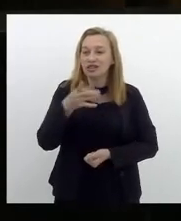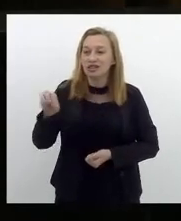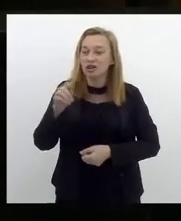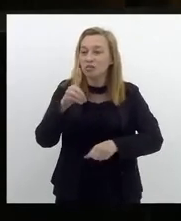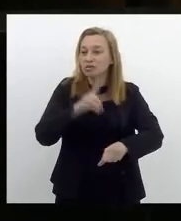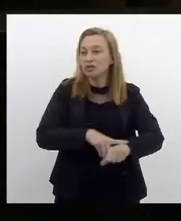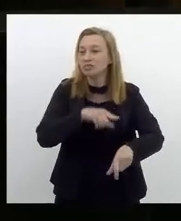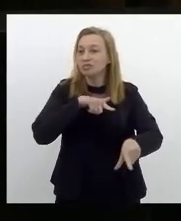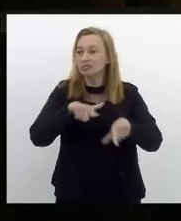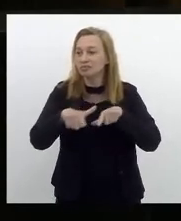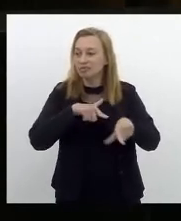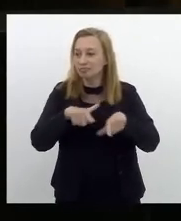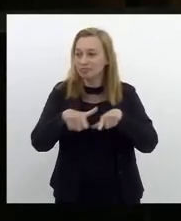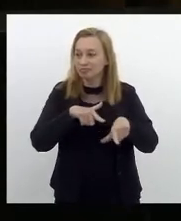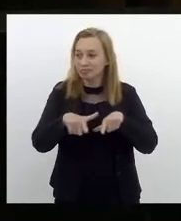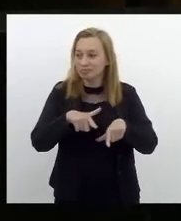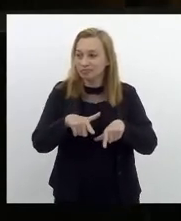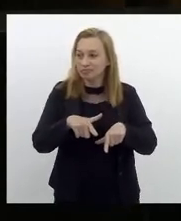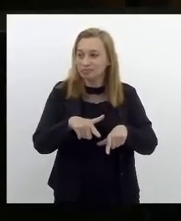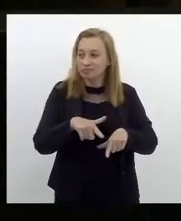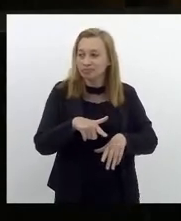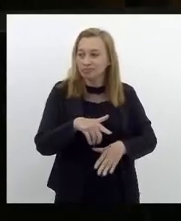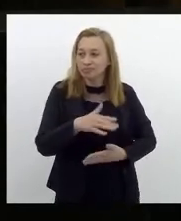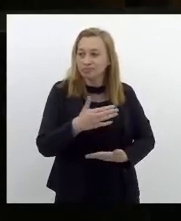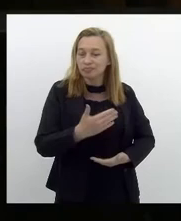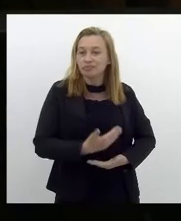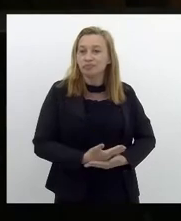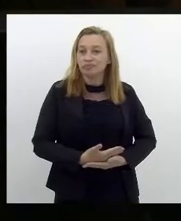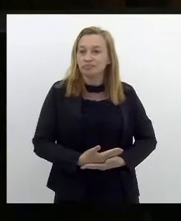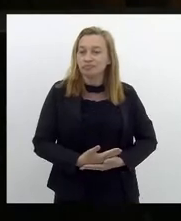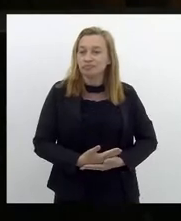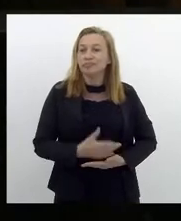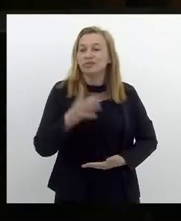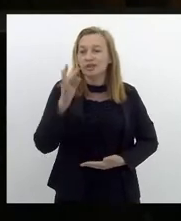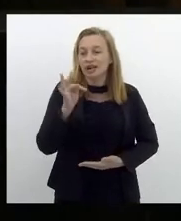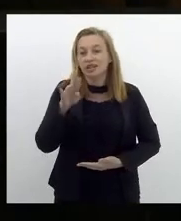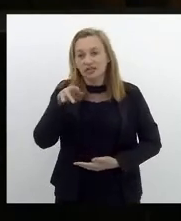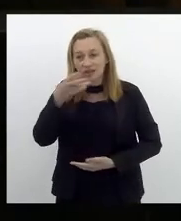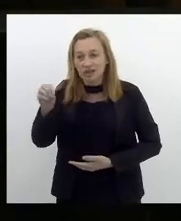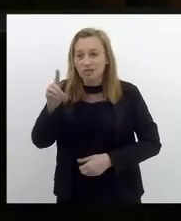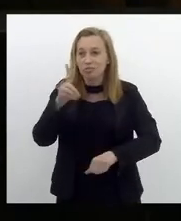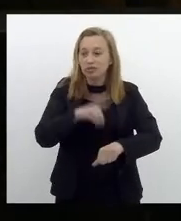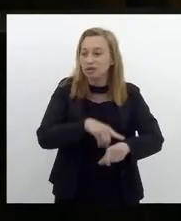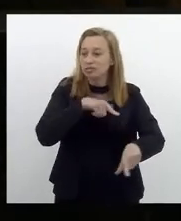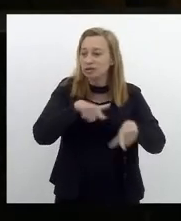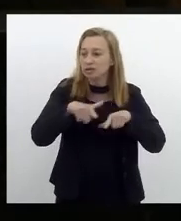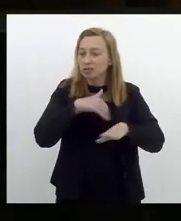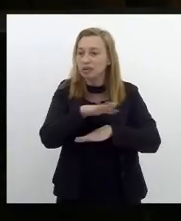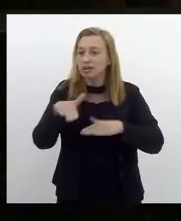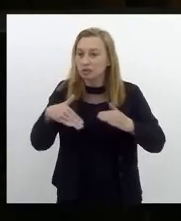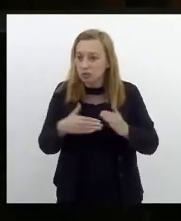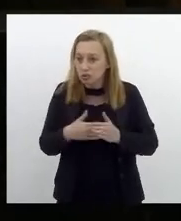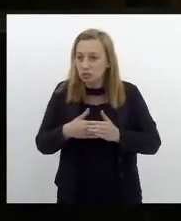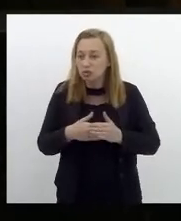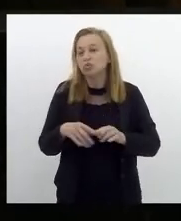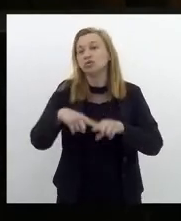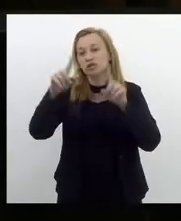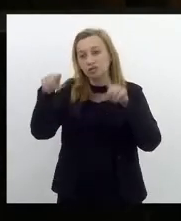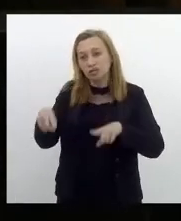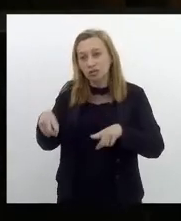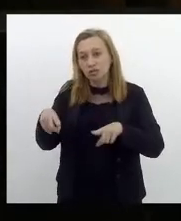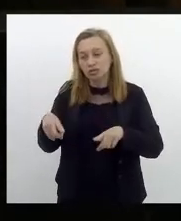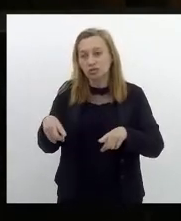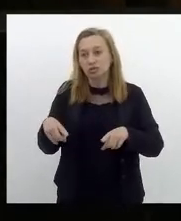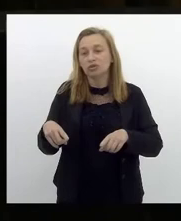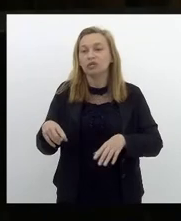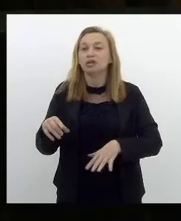de serviço e a gratificação por tempo de serviço para todos os servidores